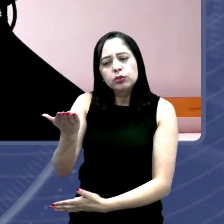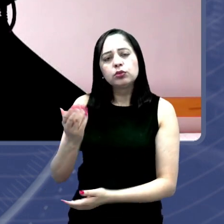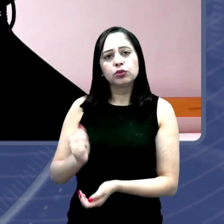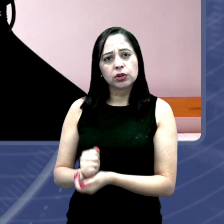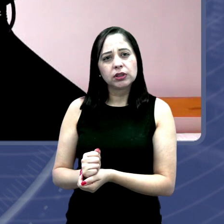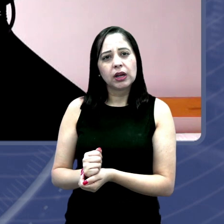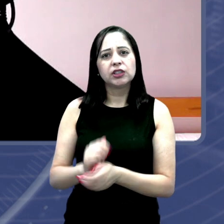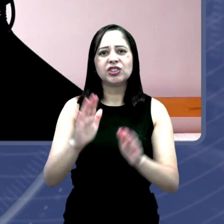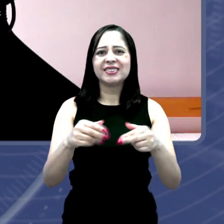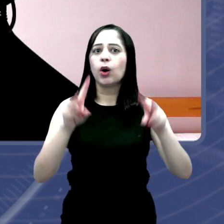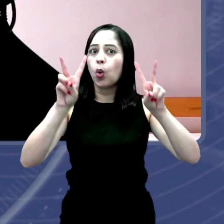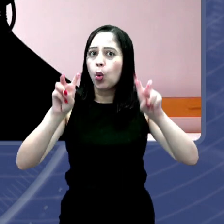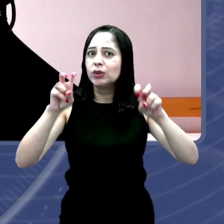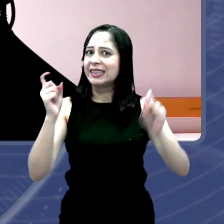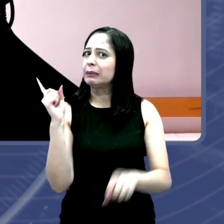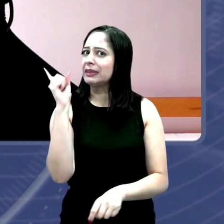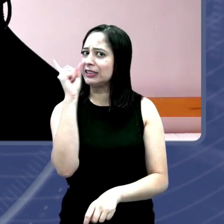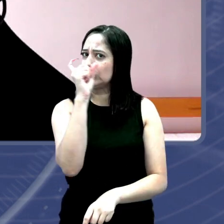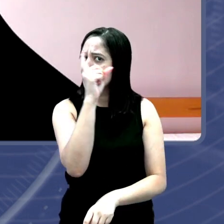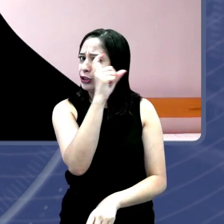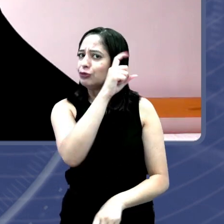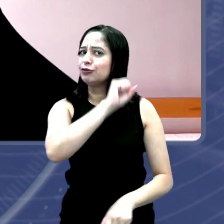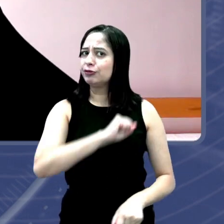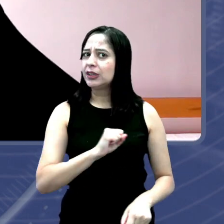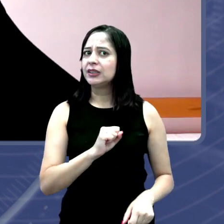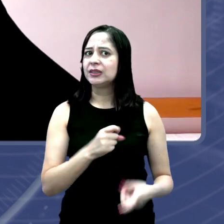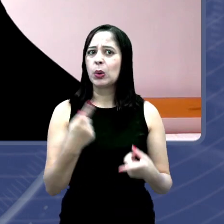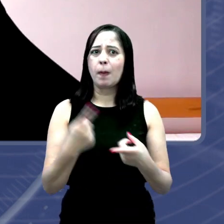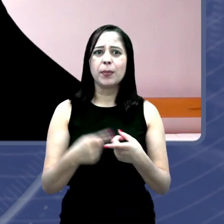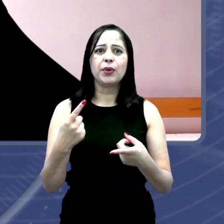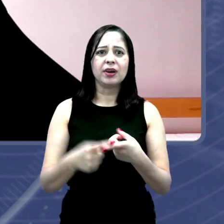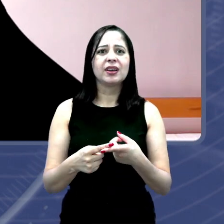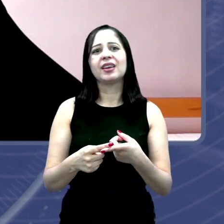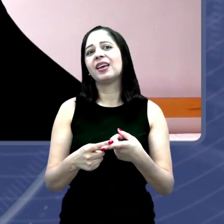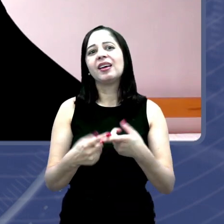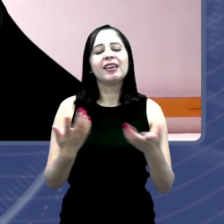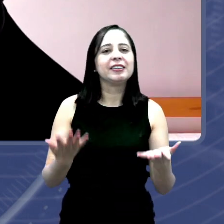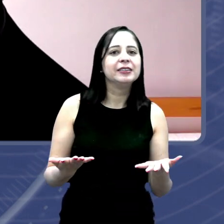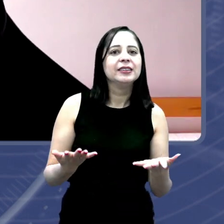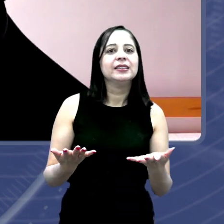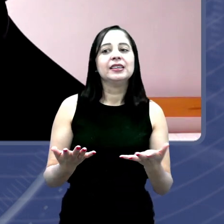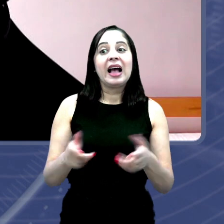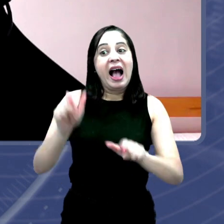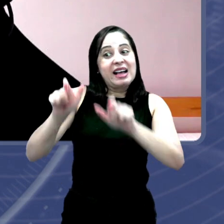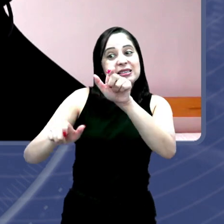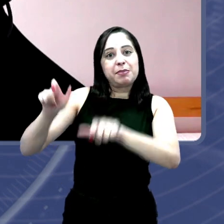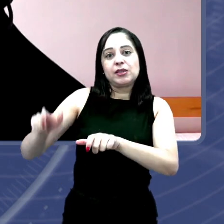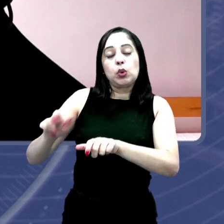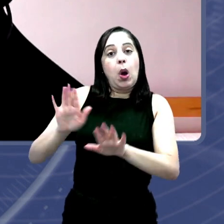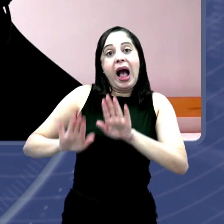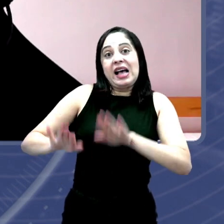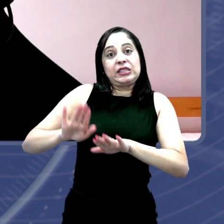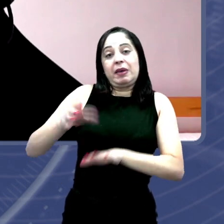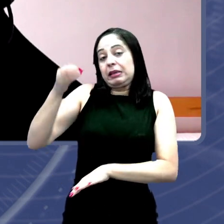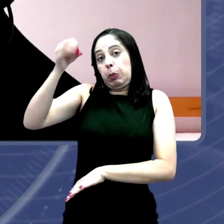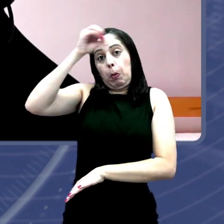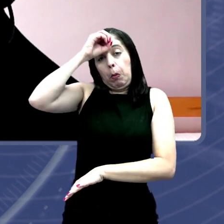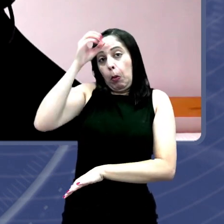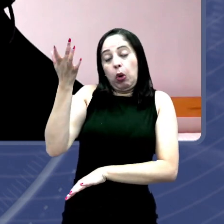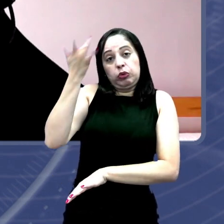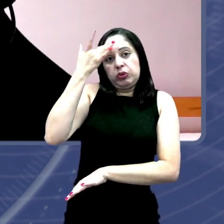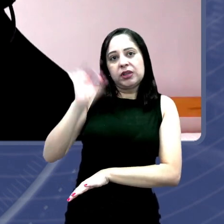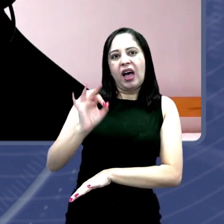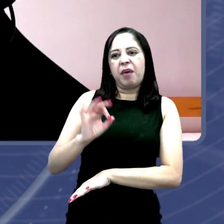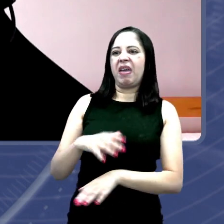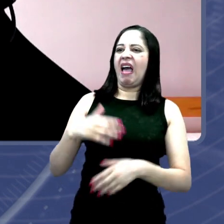é um assunto, né, complexo que muitas pessoas, né, às vezes até por ignorância, né, acabam falando,